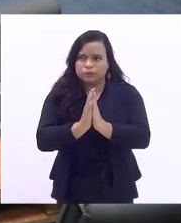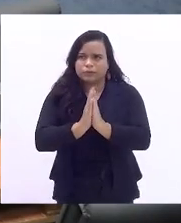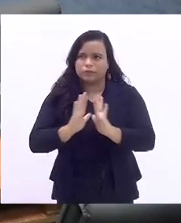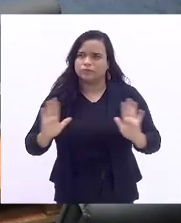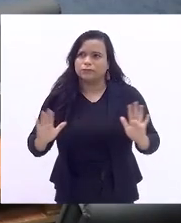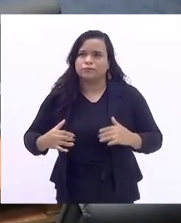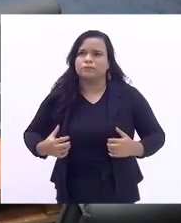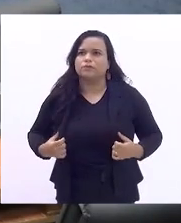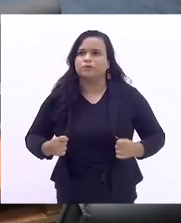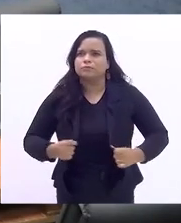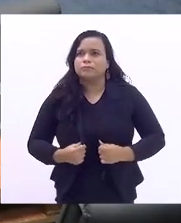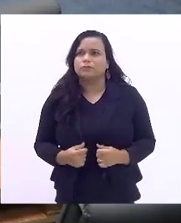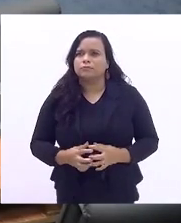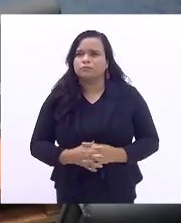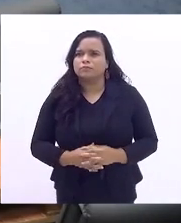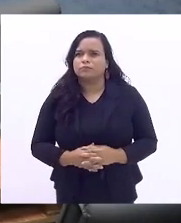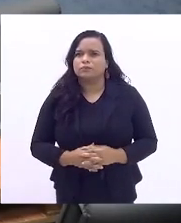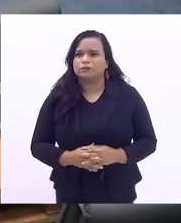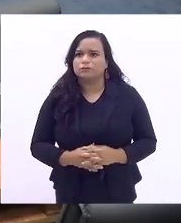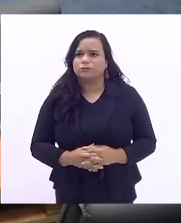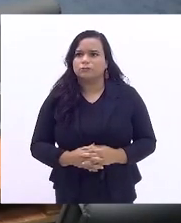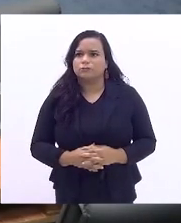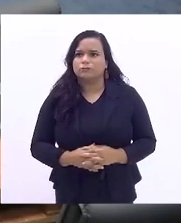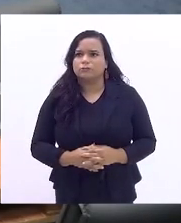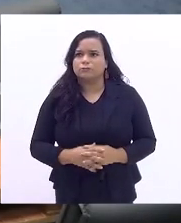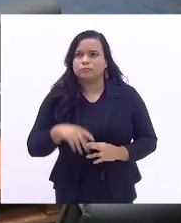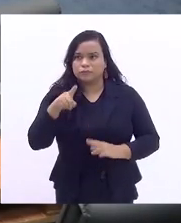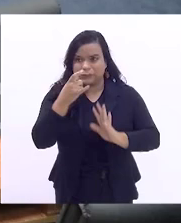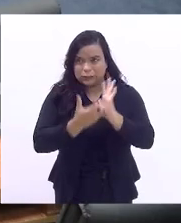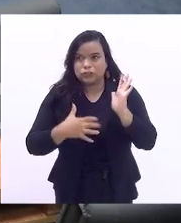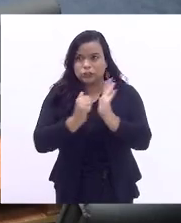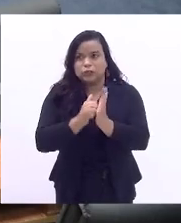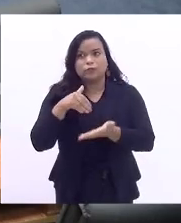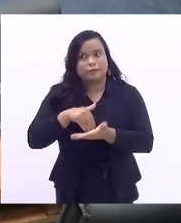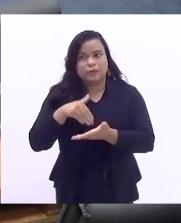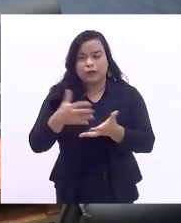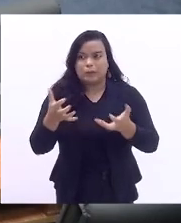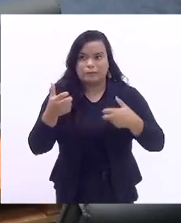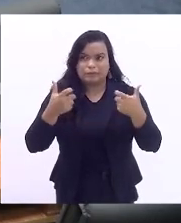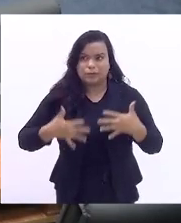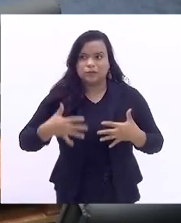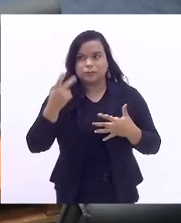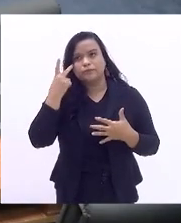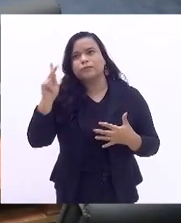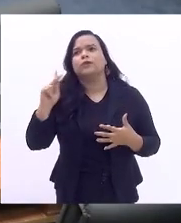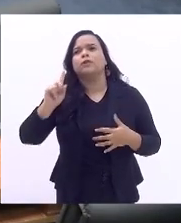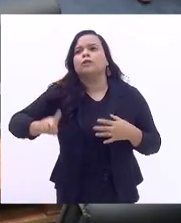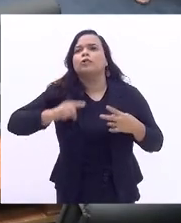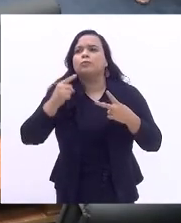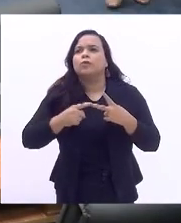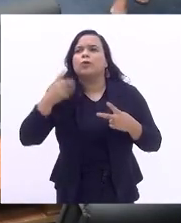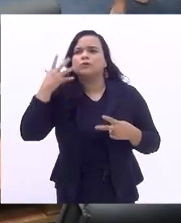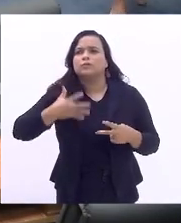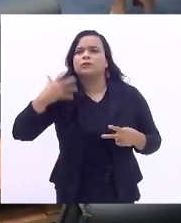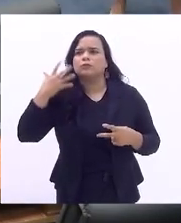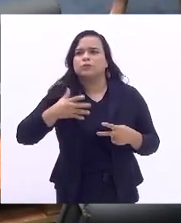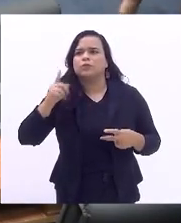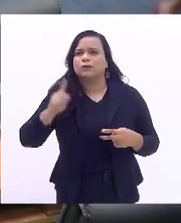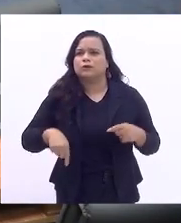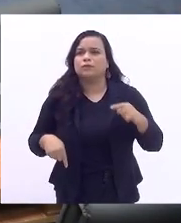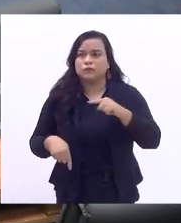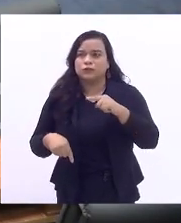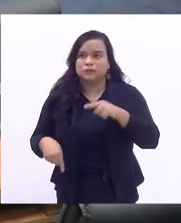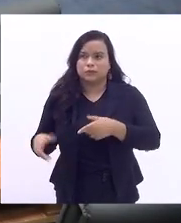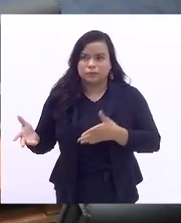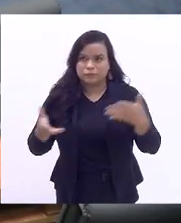favor e vamos gostaria está escrito quiser falar o final o próximo moradora é você